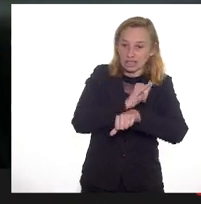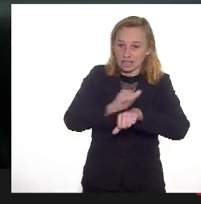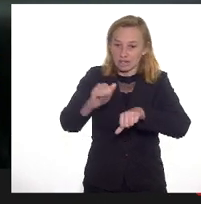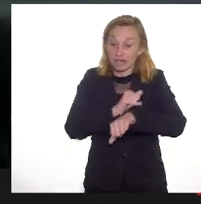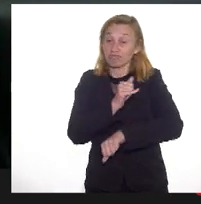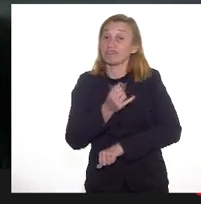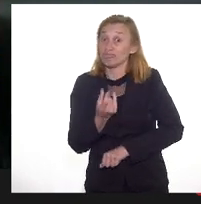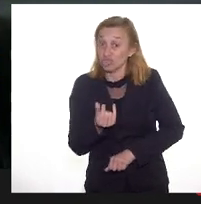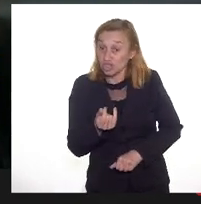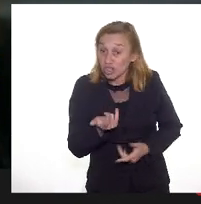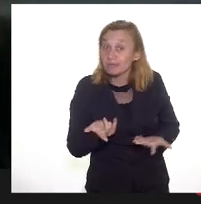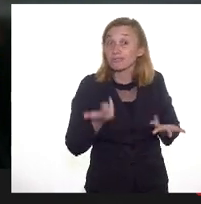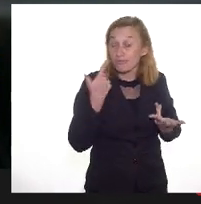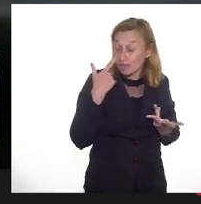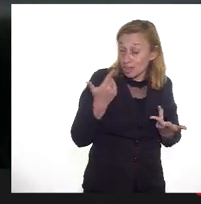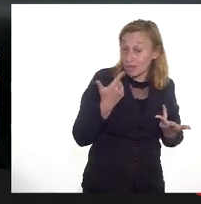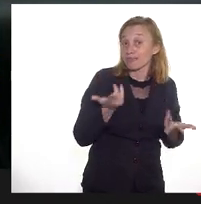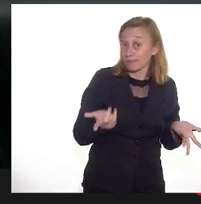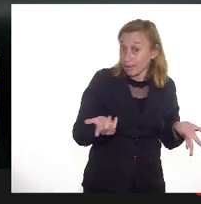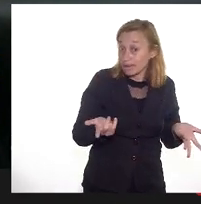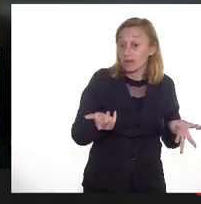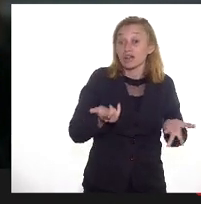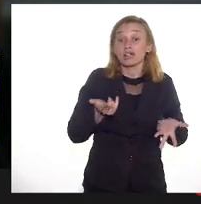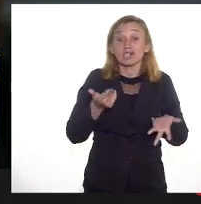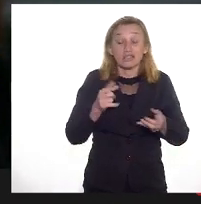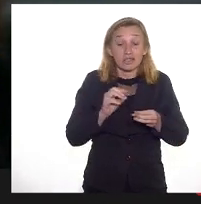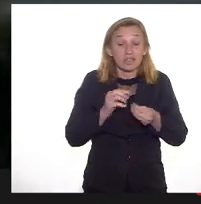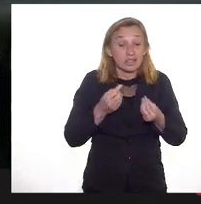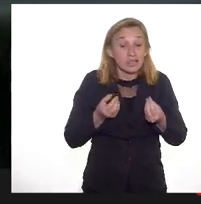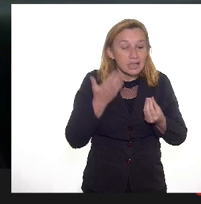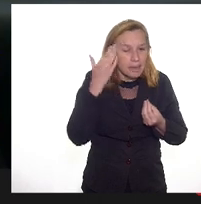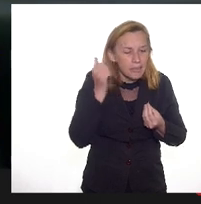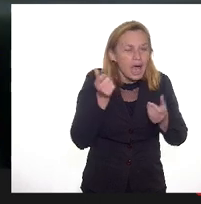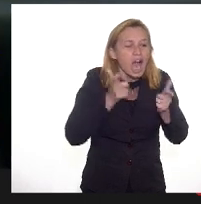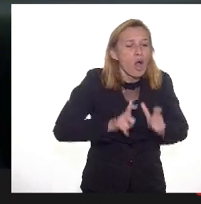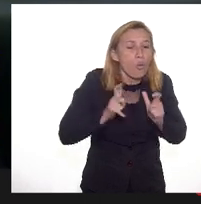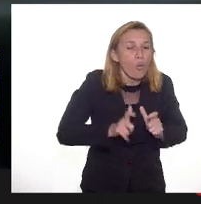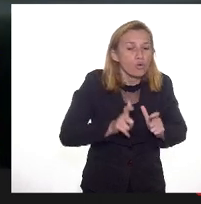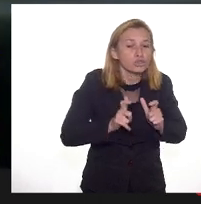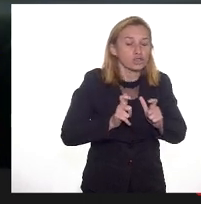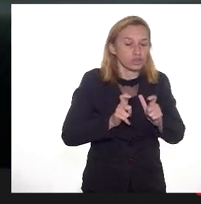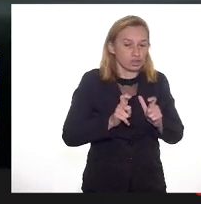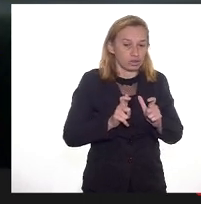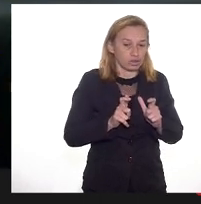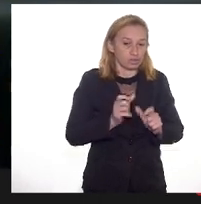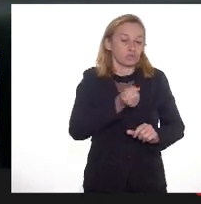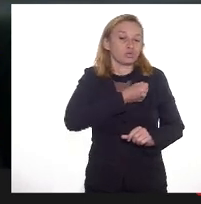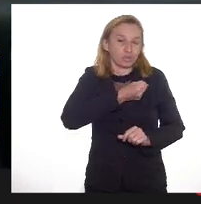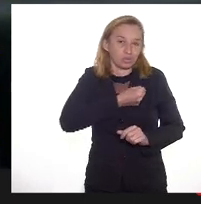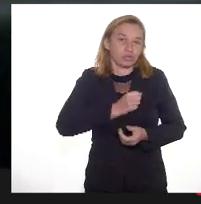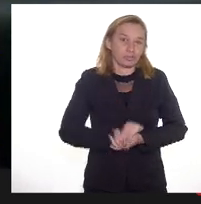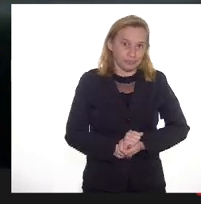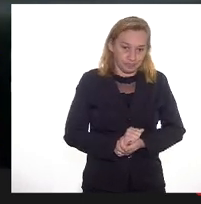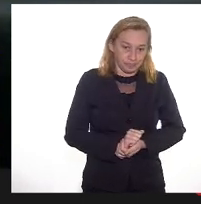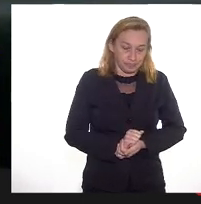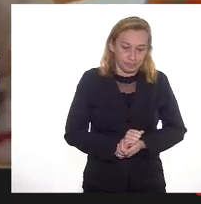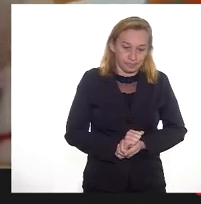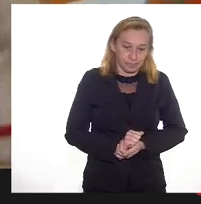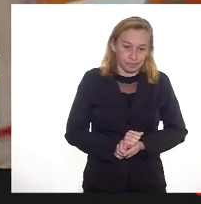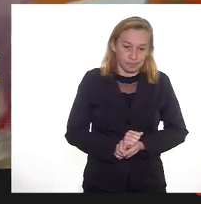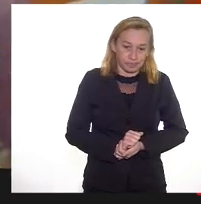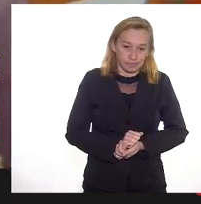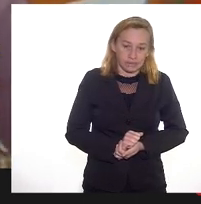dinheiro. Tentar, então, identificar, né, onde poderiam estar esses números. Então,